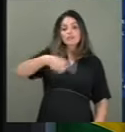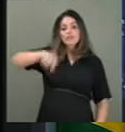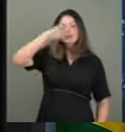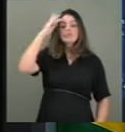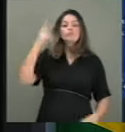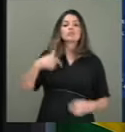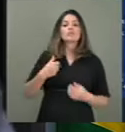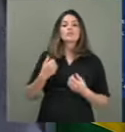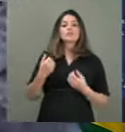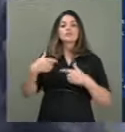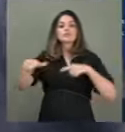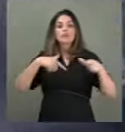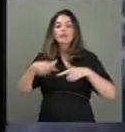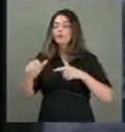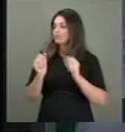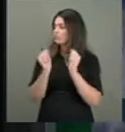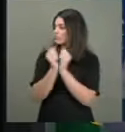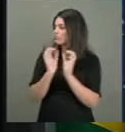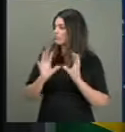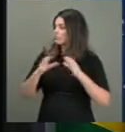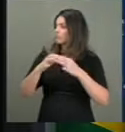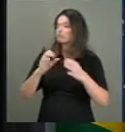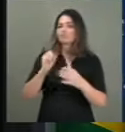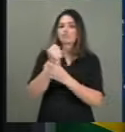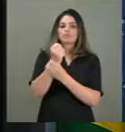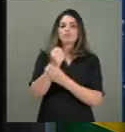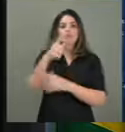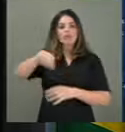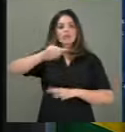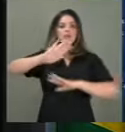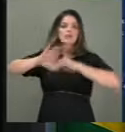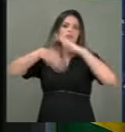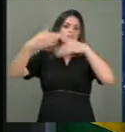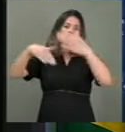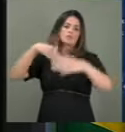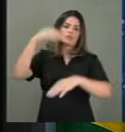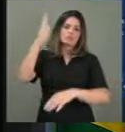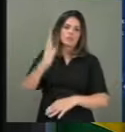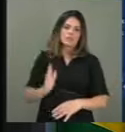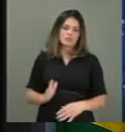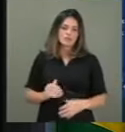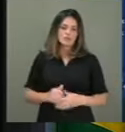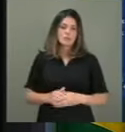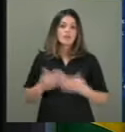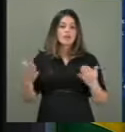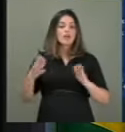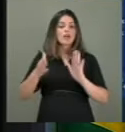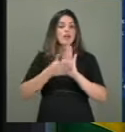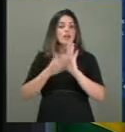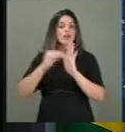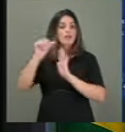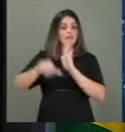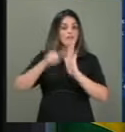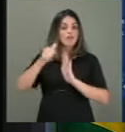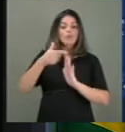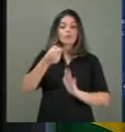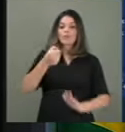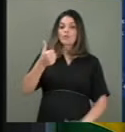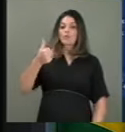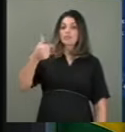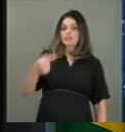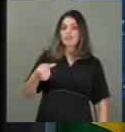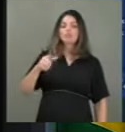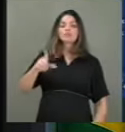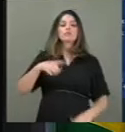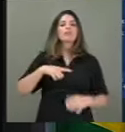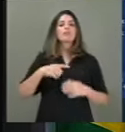o suor pelo desenvolvimento do país a reforma trabalhista aprovada em 2018 tornou